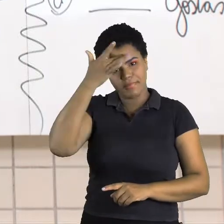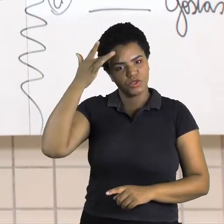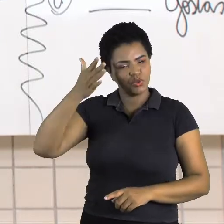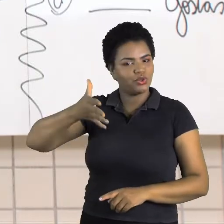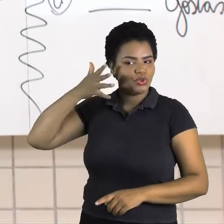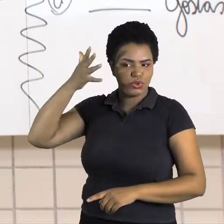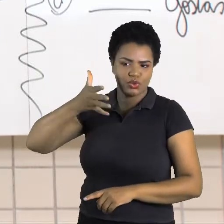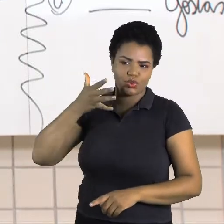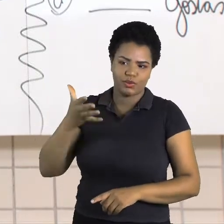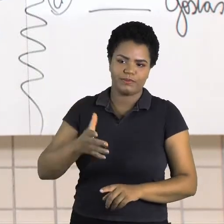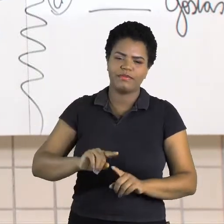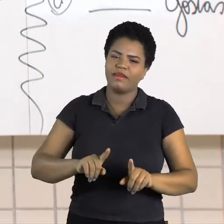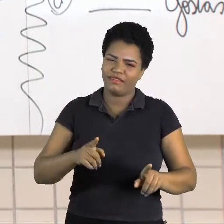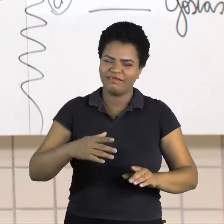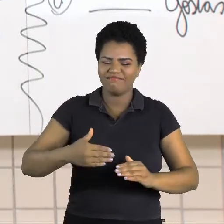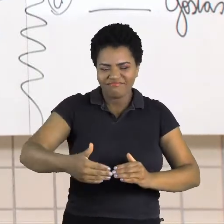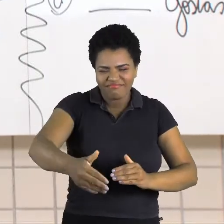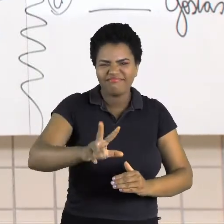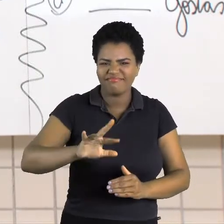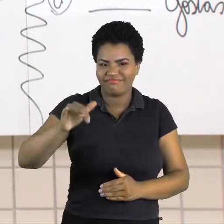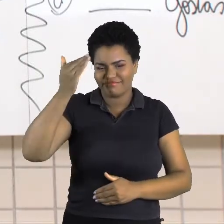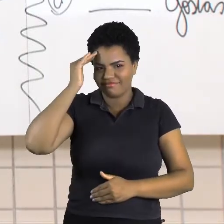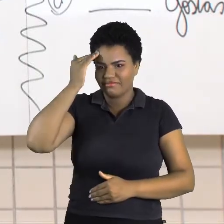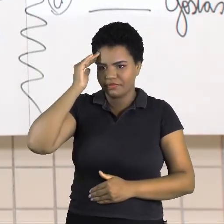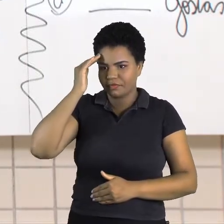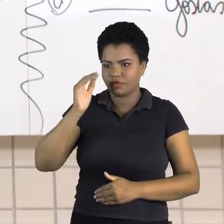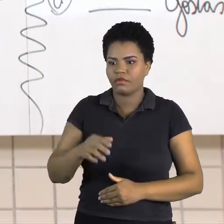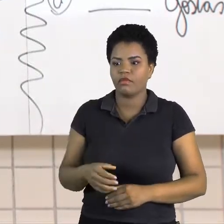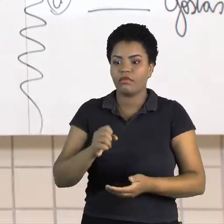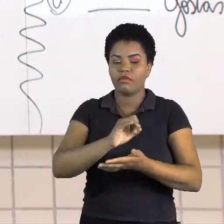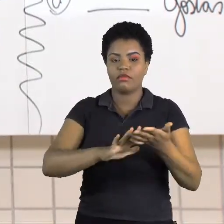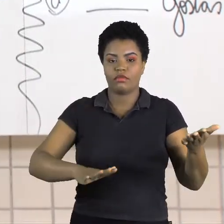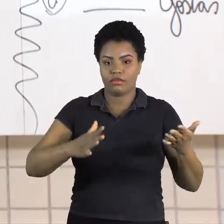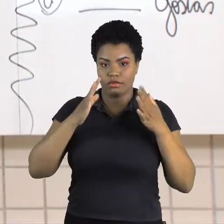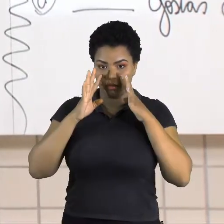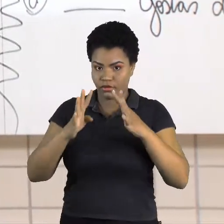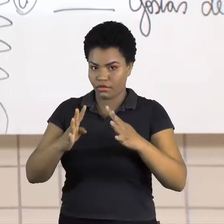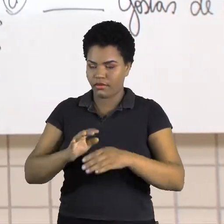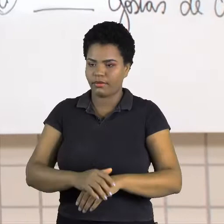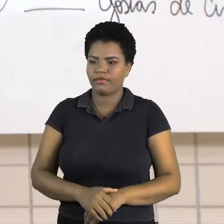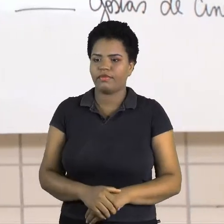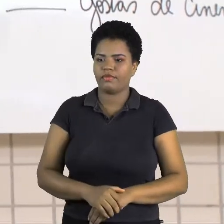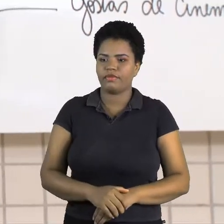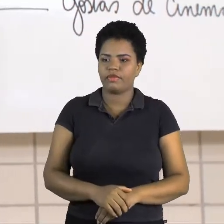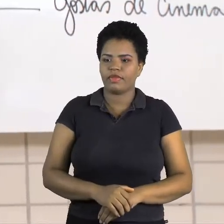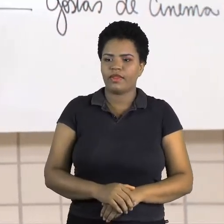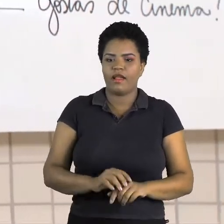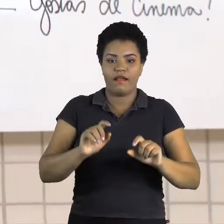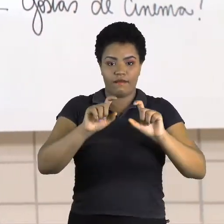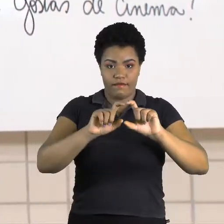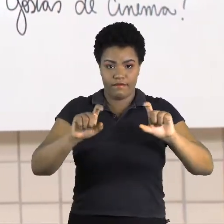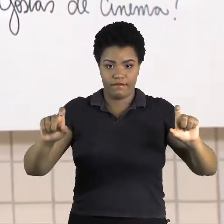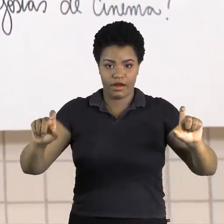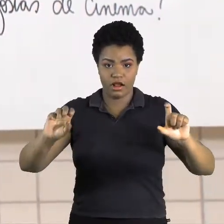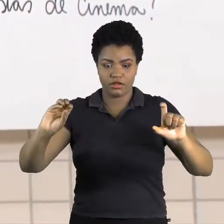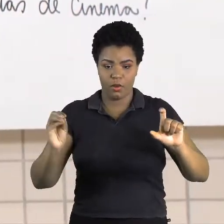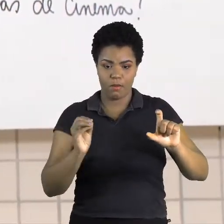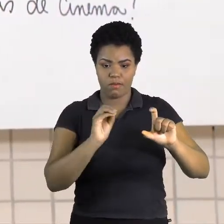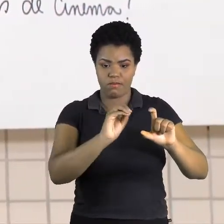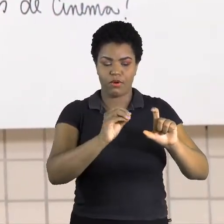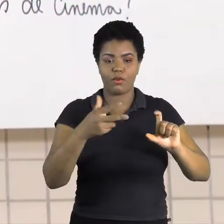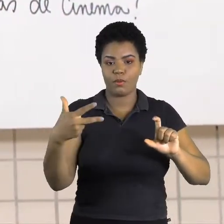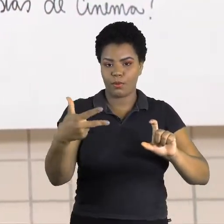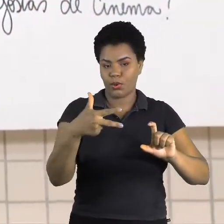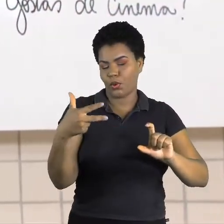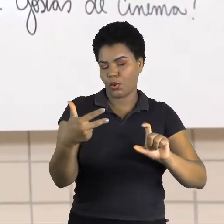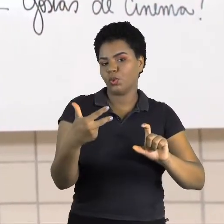vocês vão entender. Preste atenção nessa atividade aqui. Complete as frases com os pronomes do caso